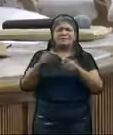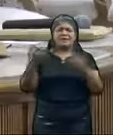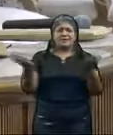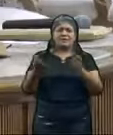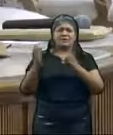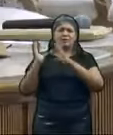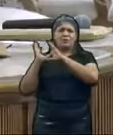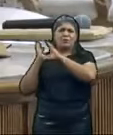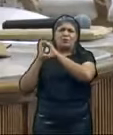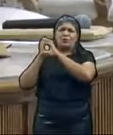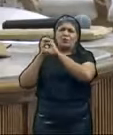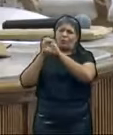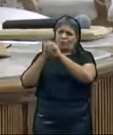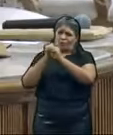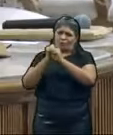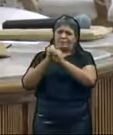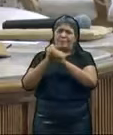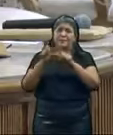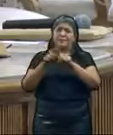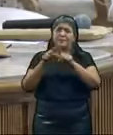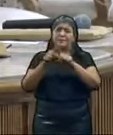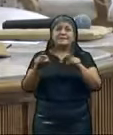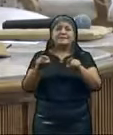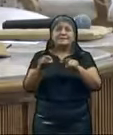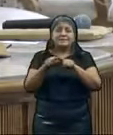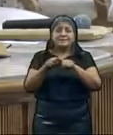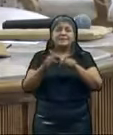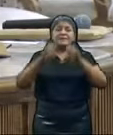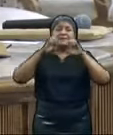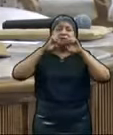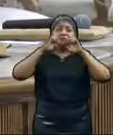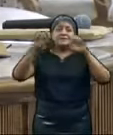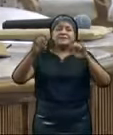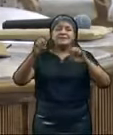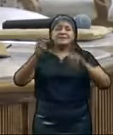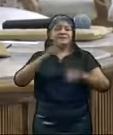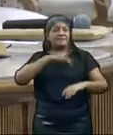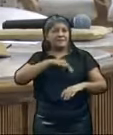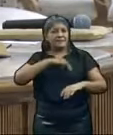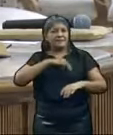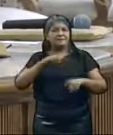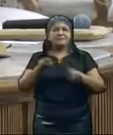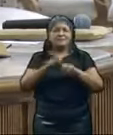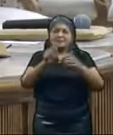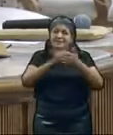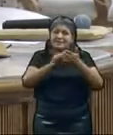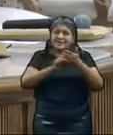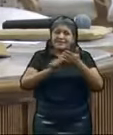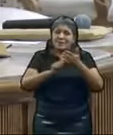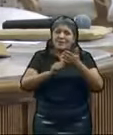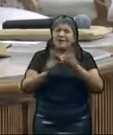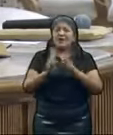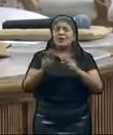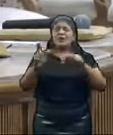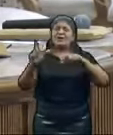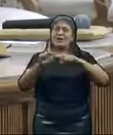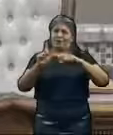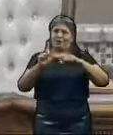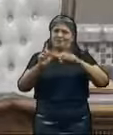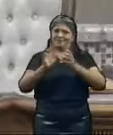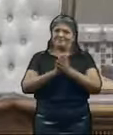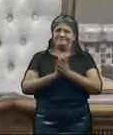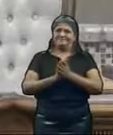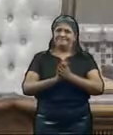narrada por Matheus acho que eu quero focar aqui apenas em duas situações